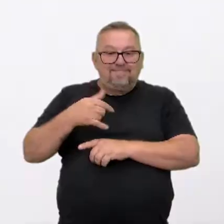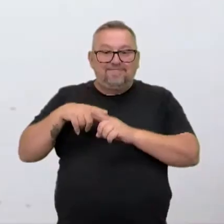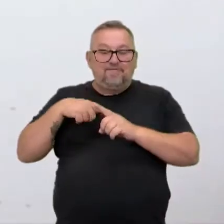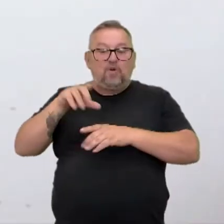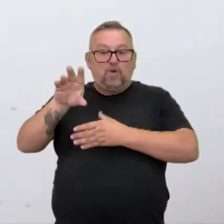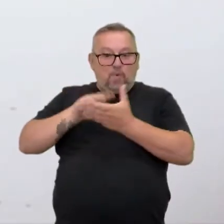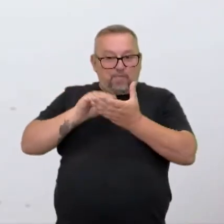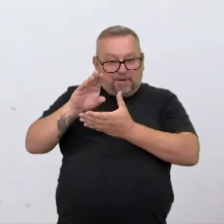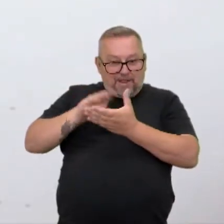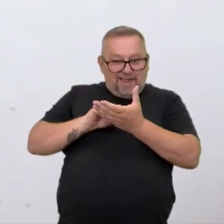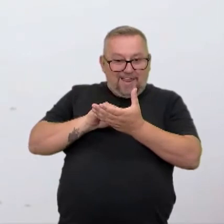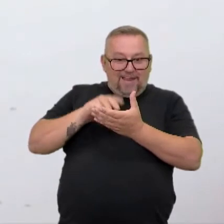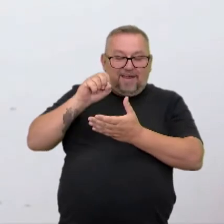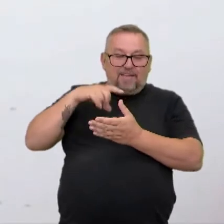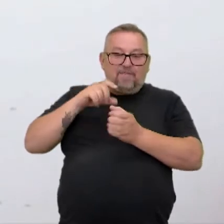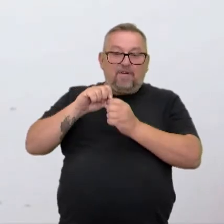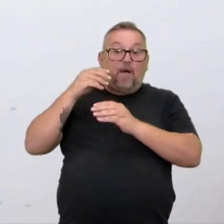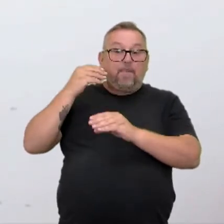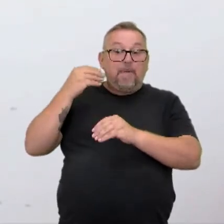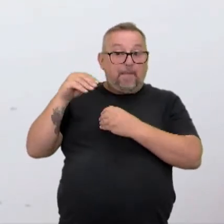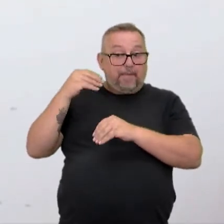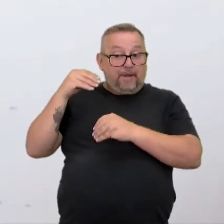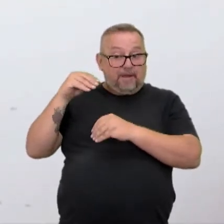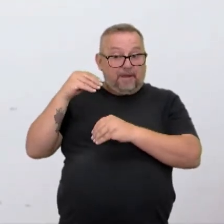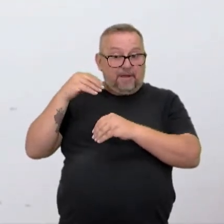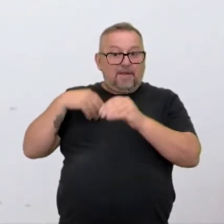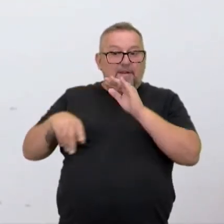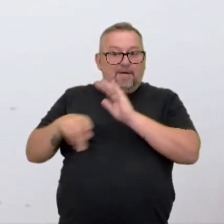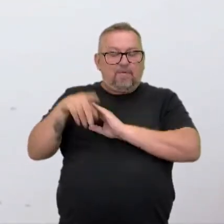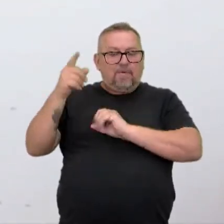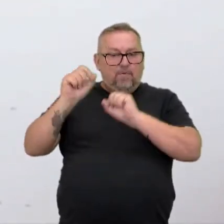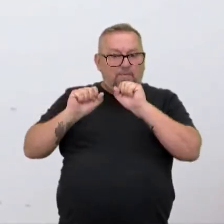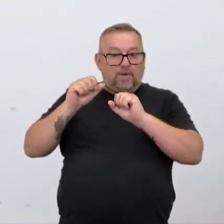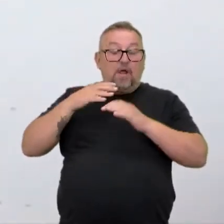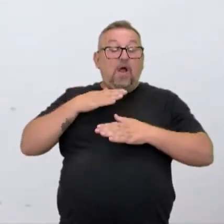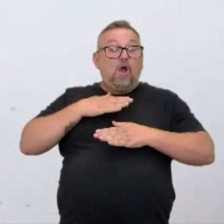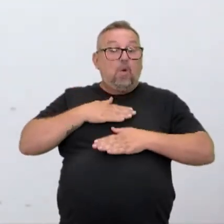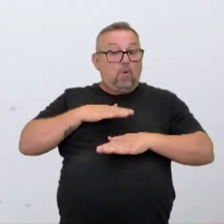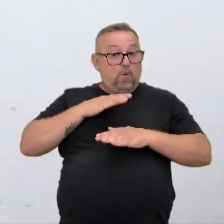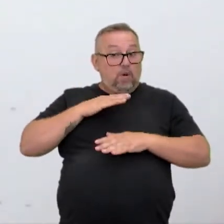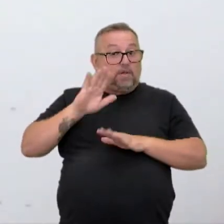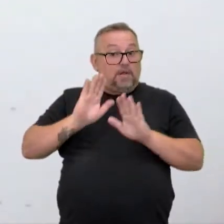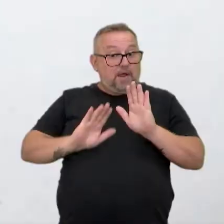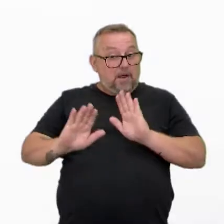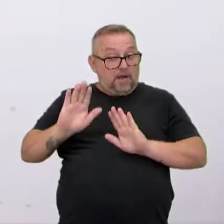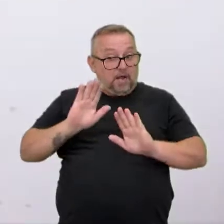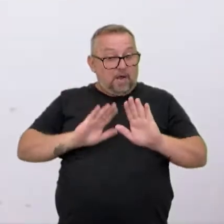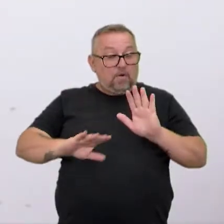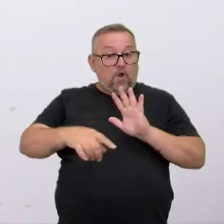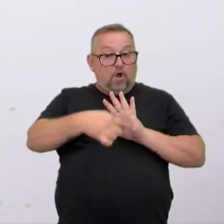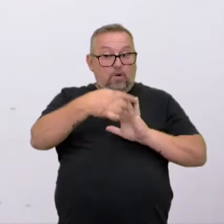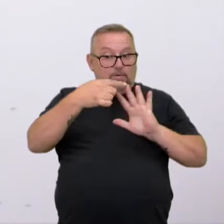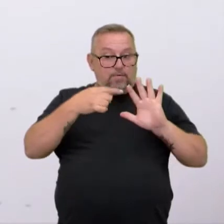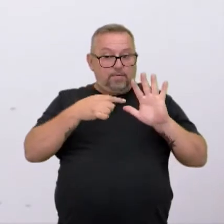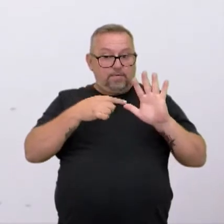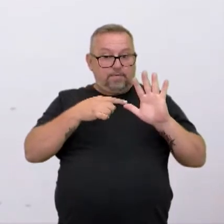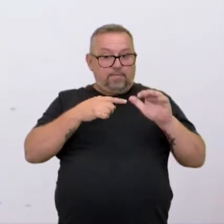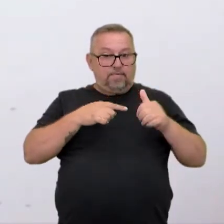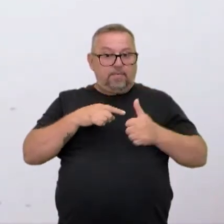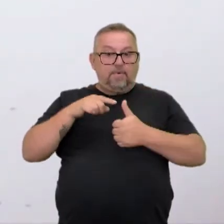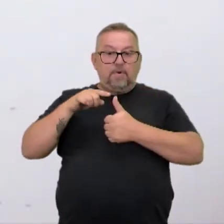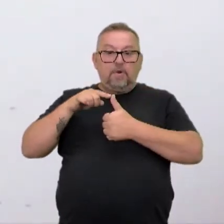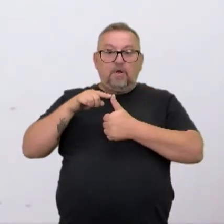ideia. Se você vai criar memes para a sua empresa, tenha cuidado em pelo menos 5 pontos que eu citarei a seguir. Primeiro ponto é qual